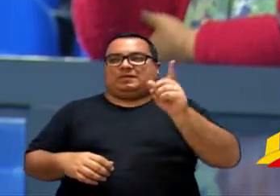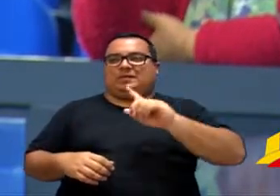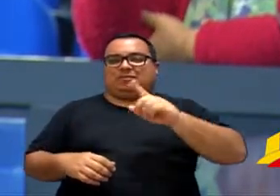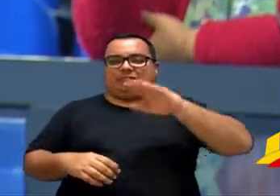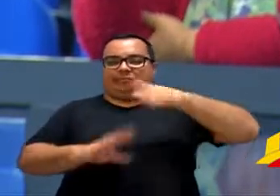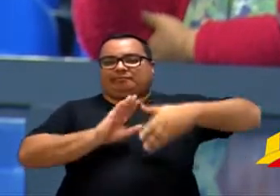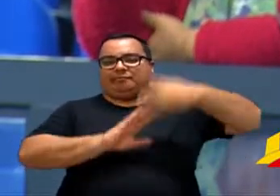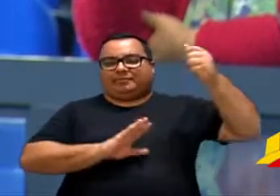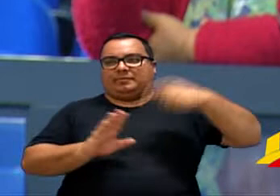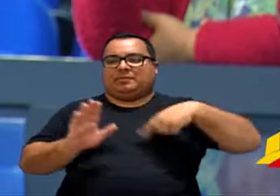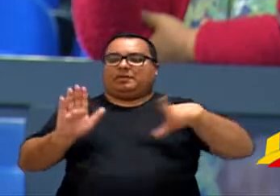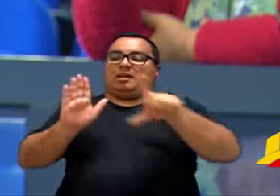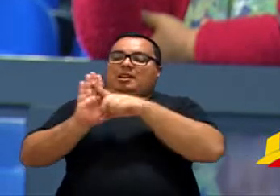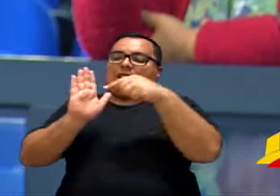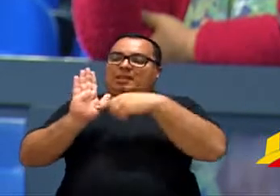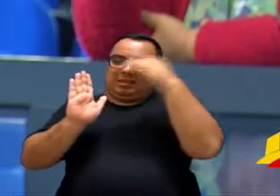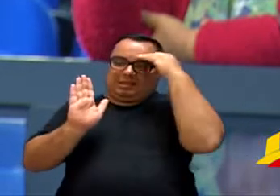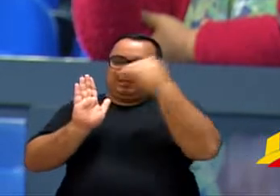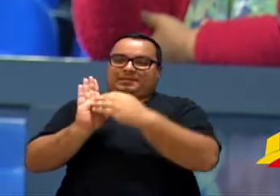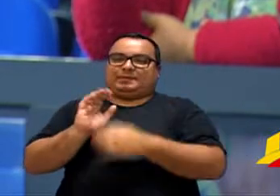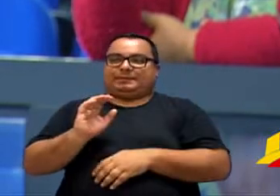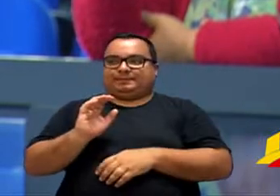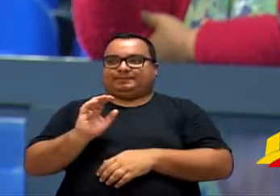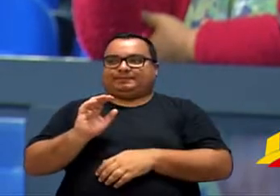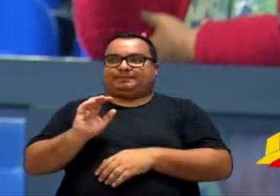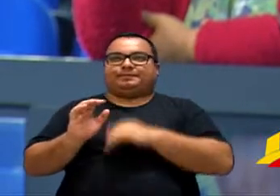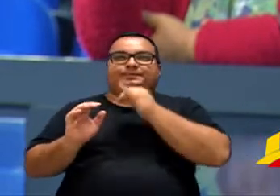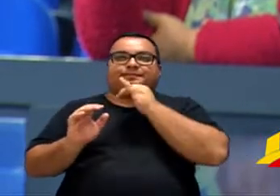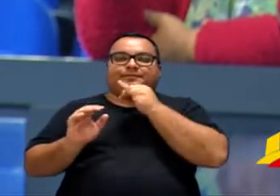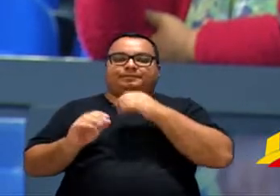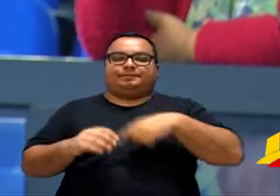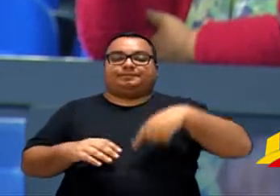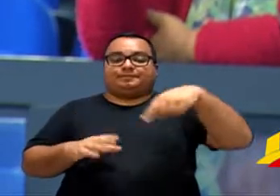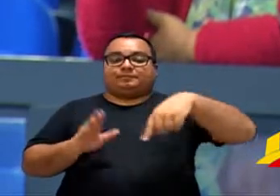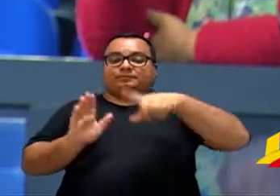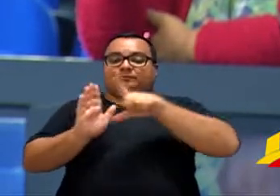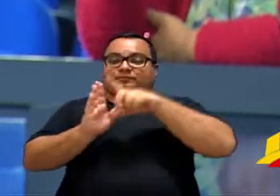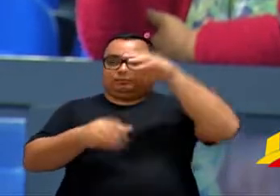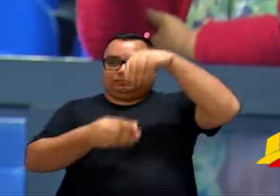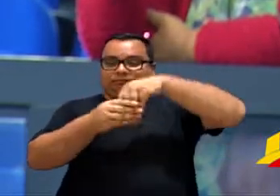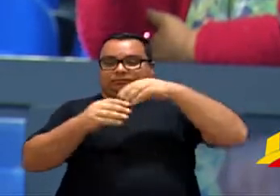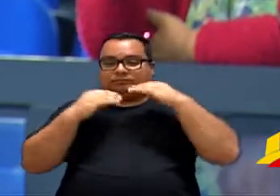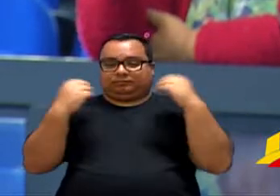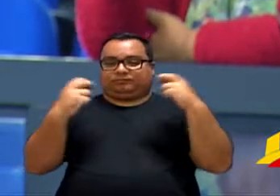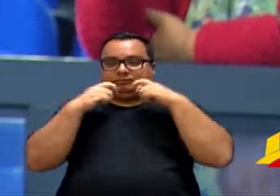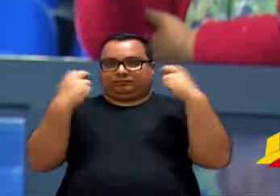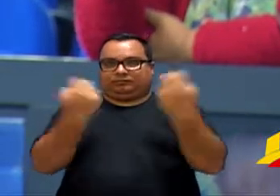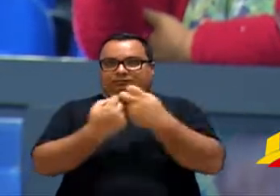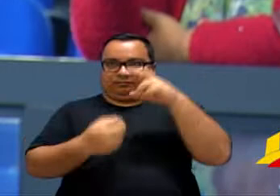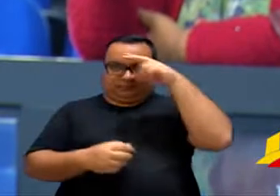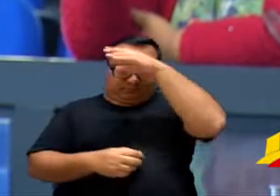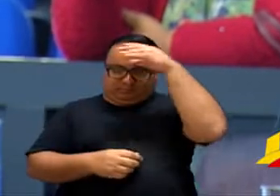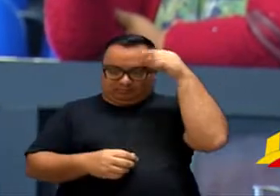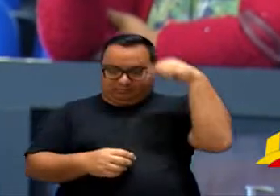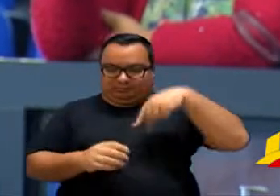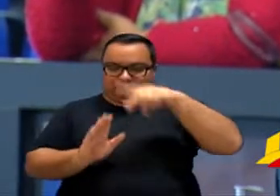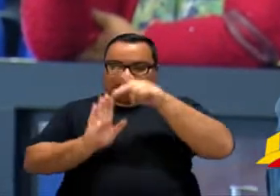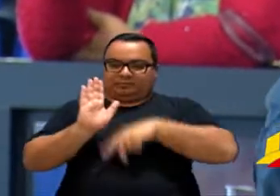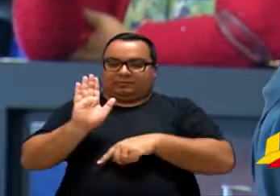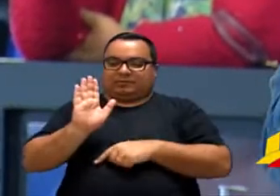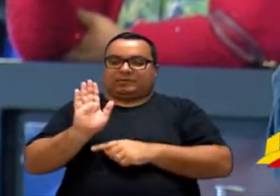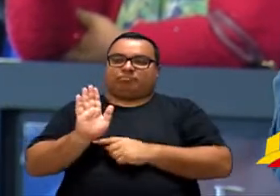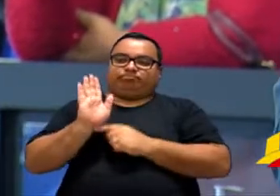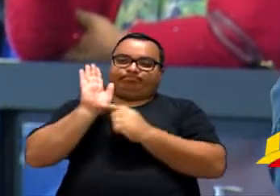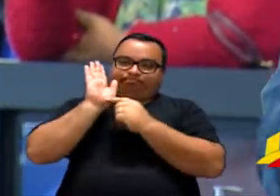Prefeito com autorização do vereador foi mandado não mas projeto constitucional da minha autoria